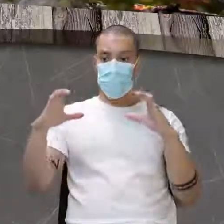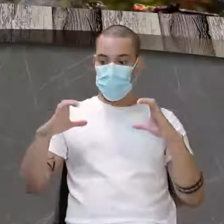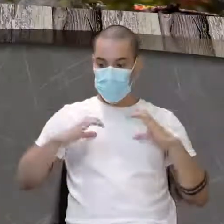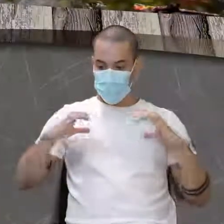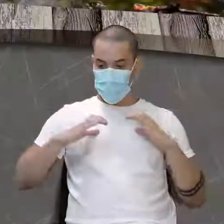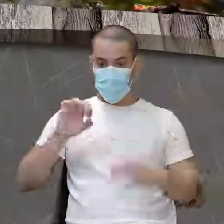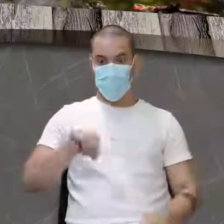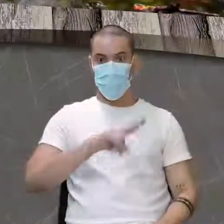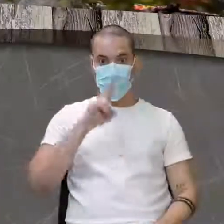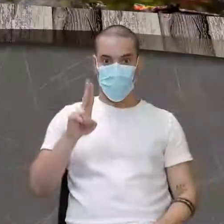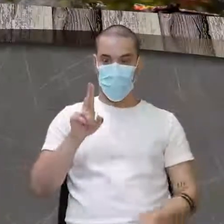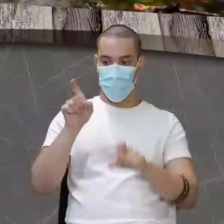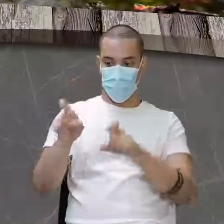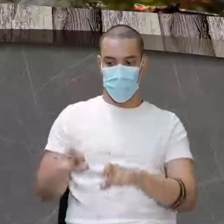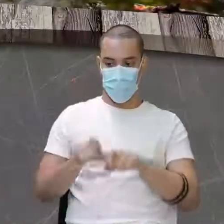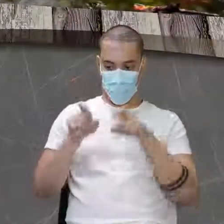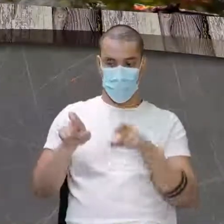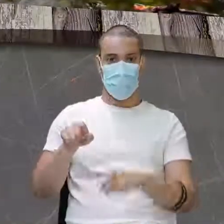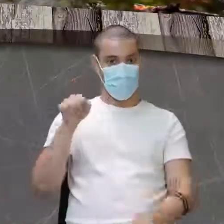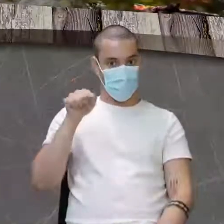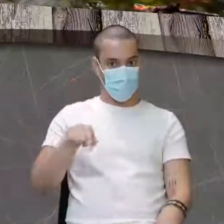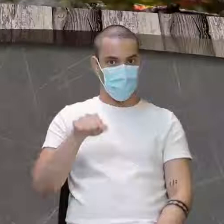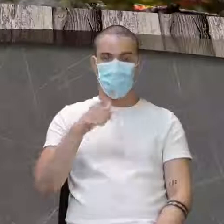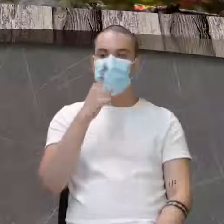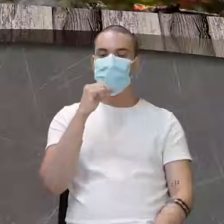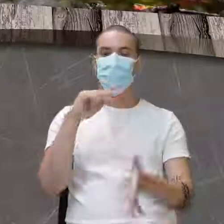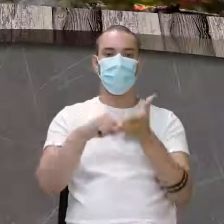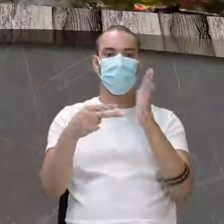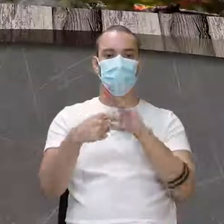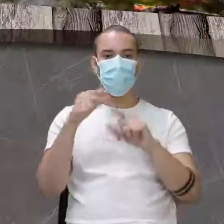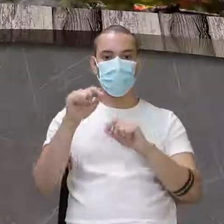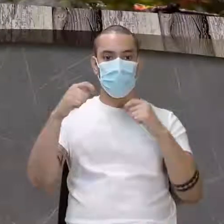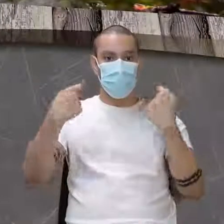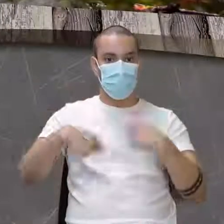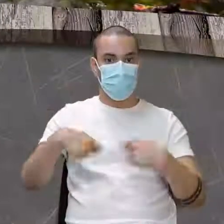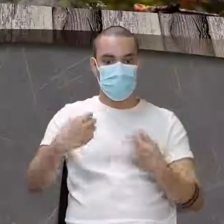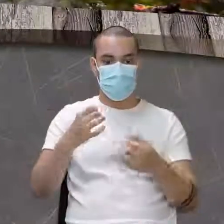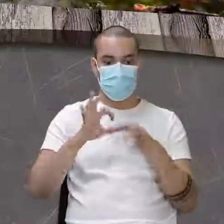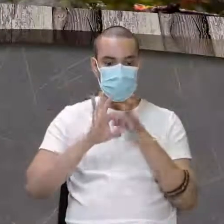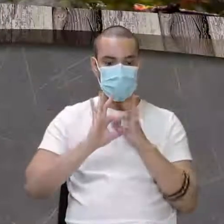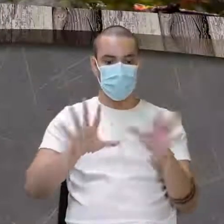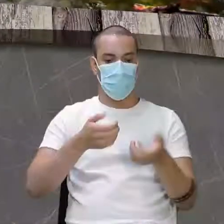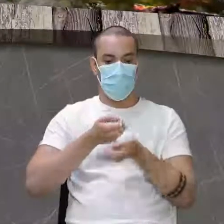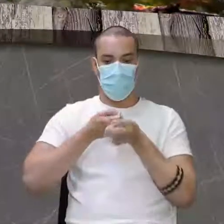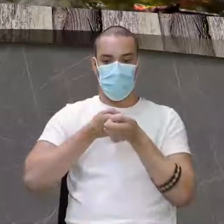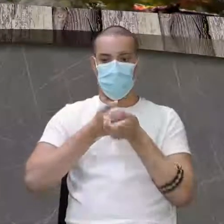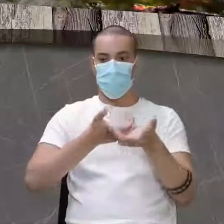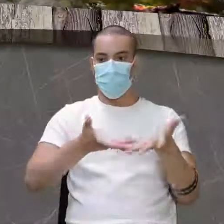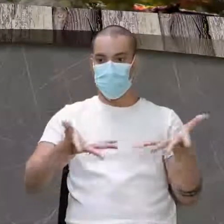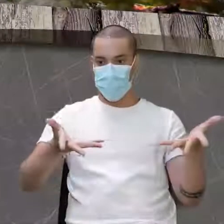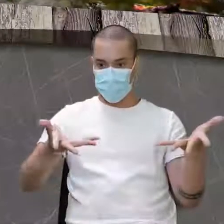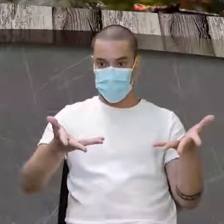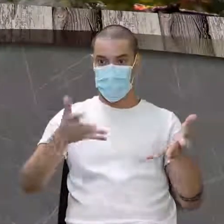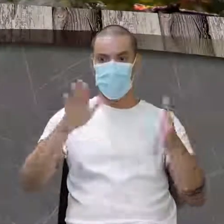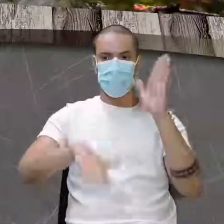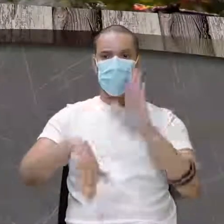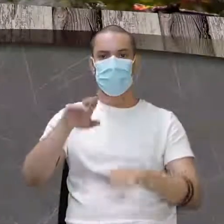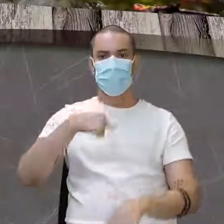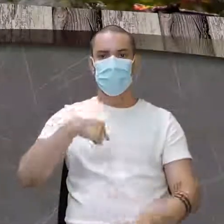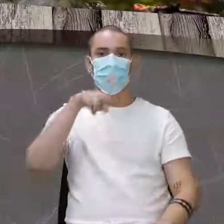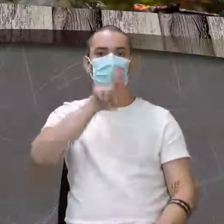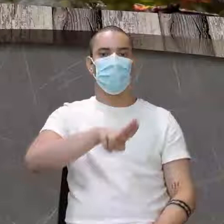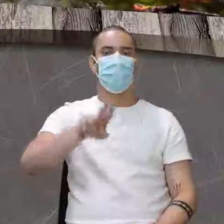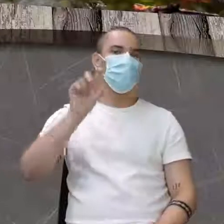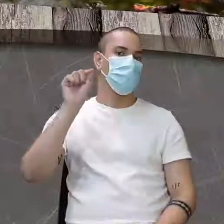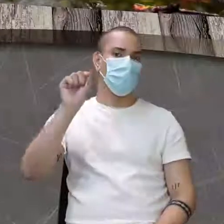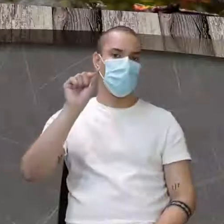rural. Essa água, ela precisa estar disponível. E aí, muitas vezes, a gente vai